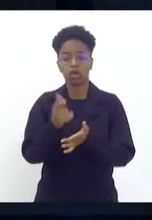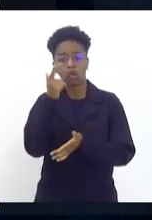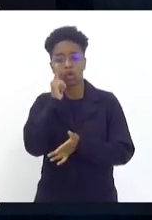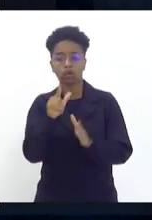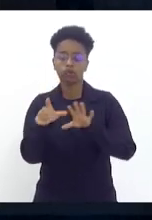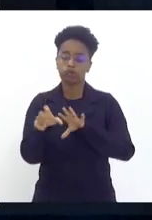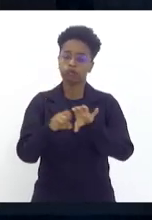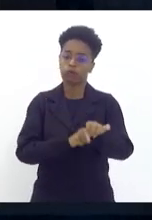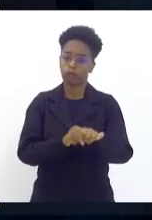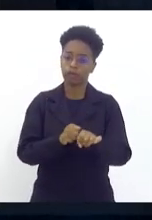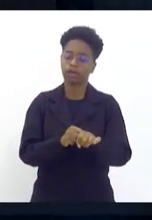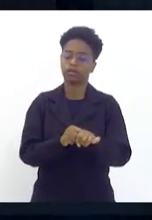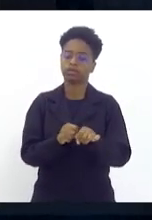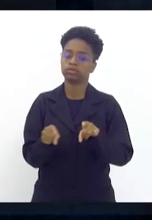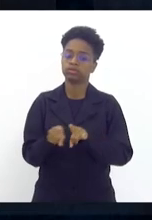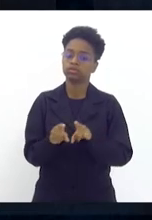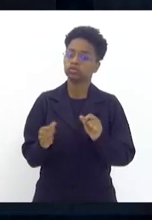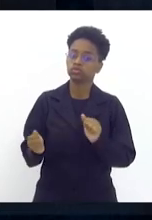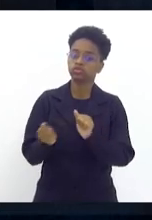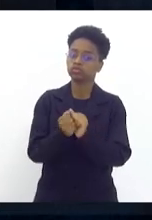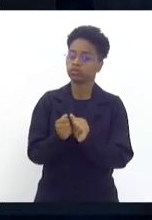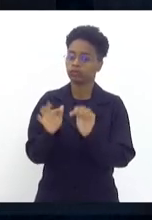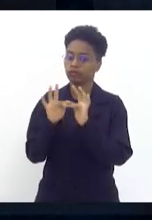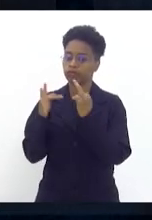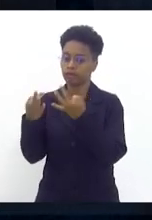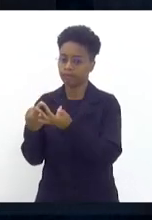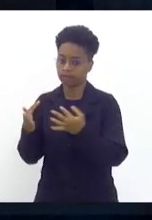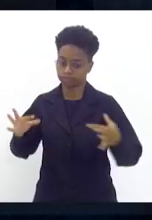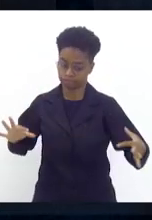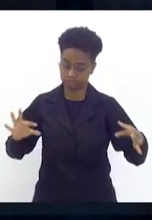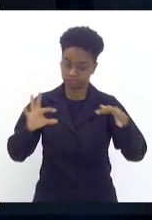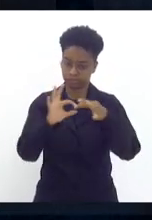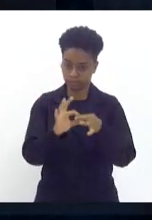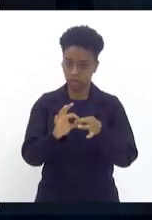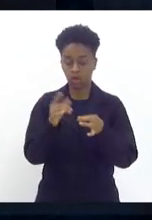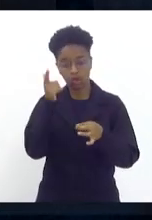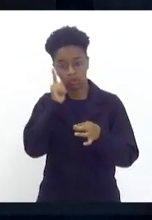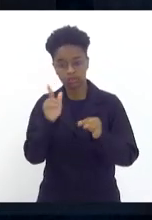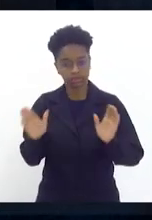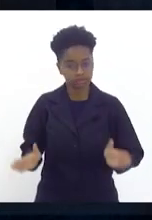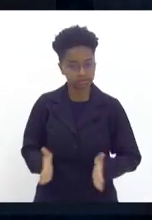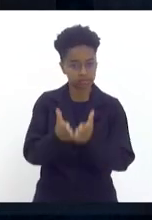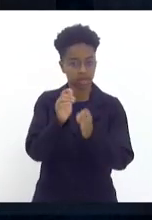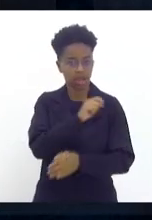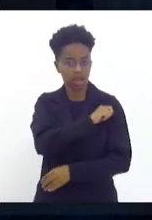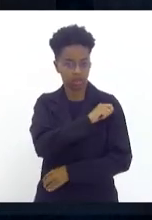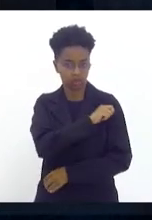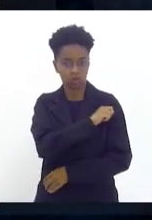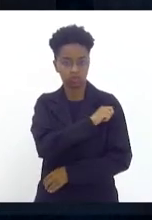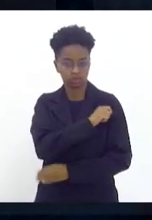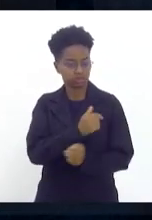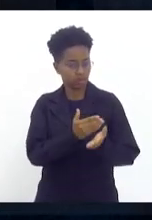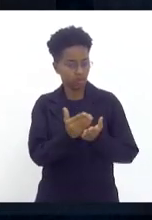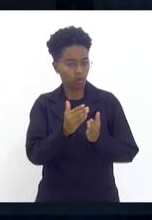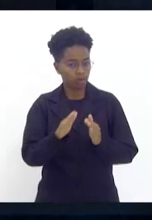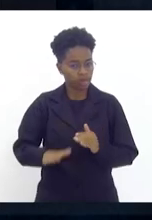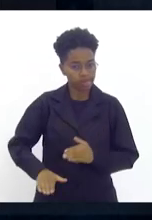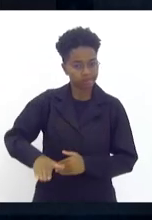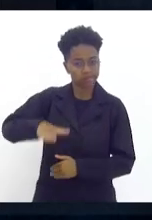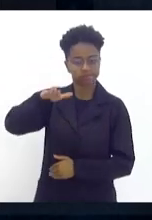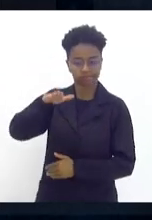formar, junto com a família, não é, esse aluno desde o princípio, não